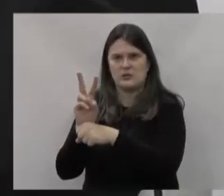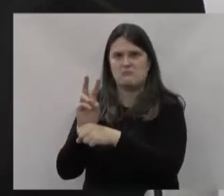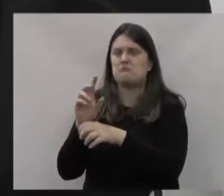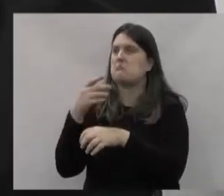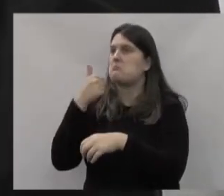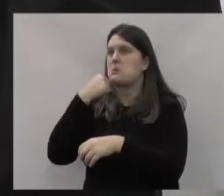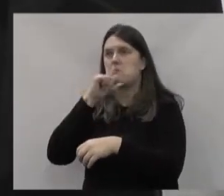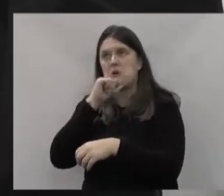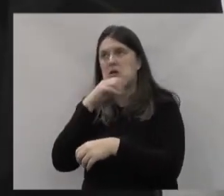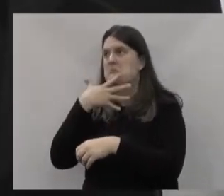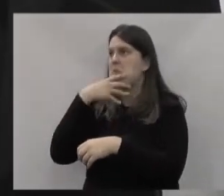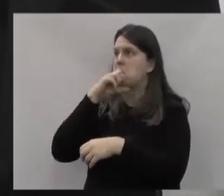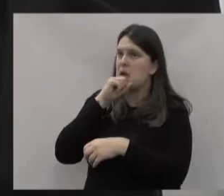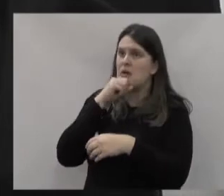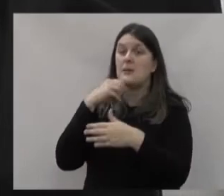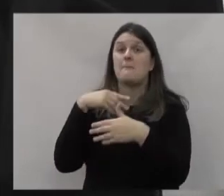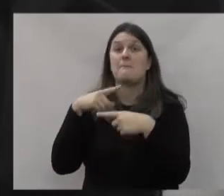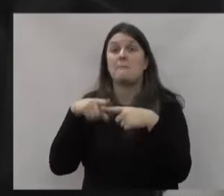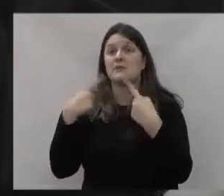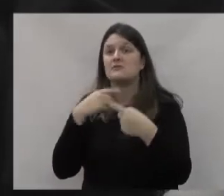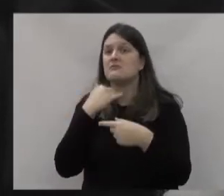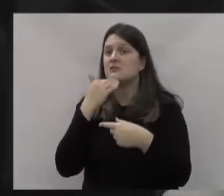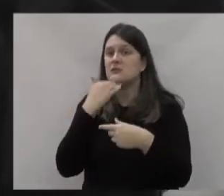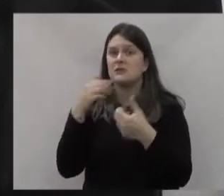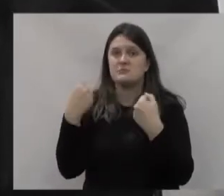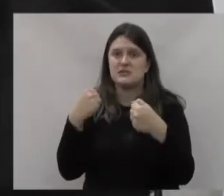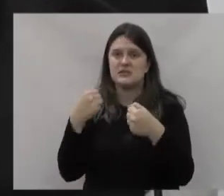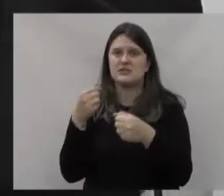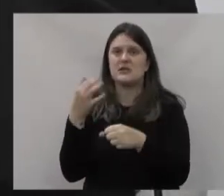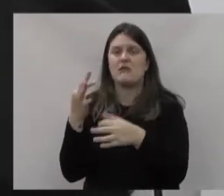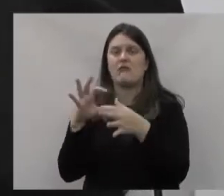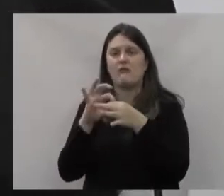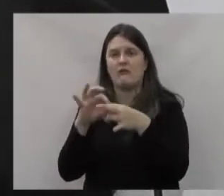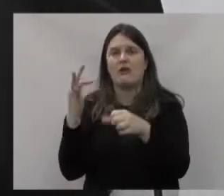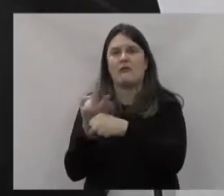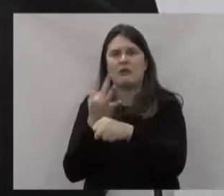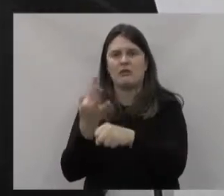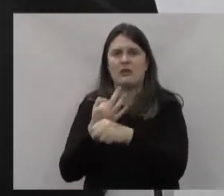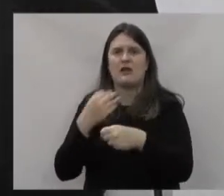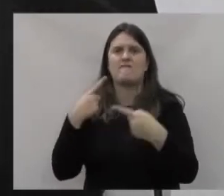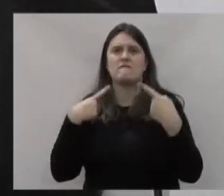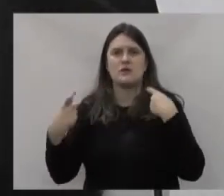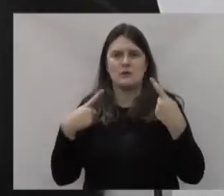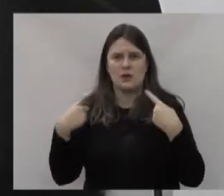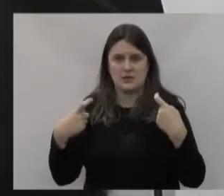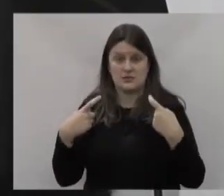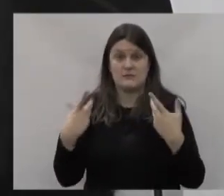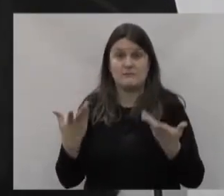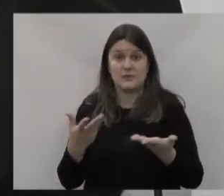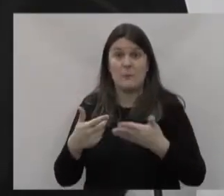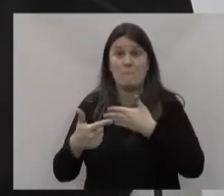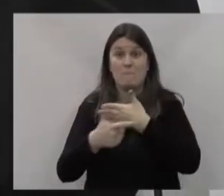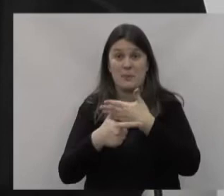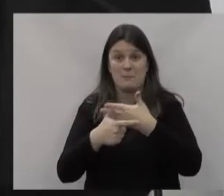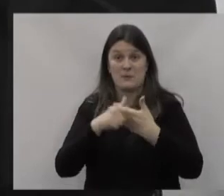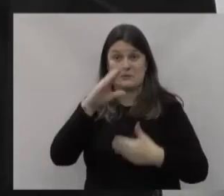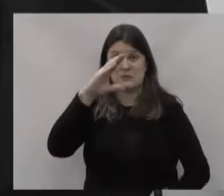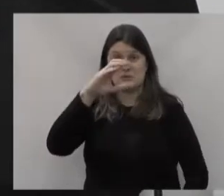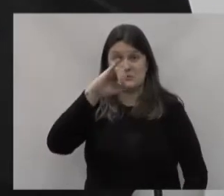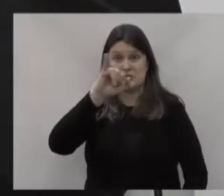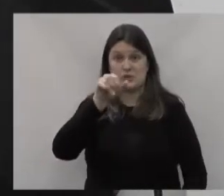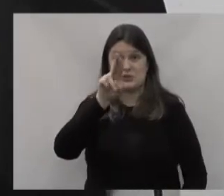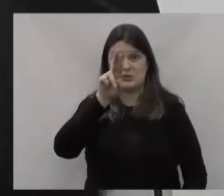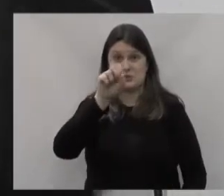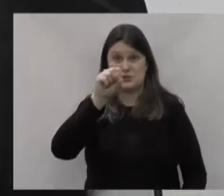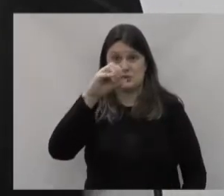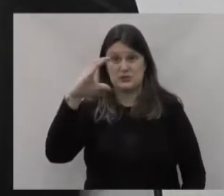pai, mãe será mãe, mas ninguém precisa viver junto sofrendo violência. Então, o papel do Sejusc hoje com os